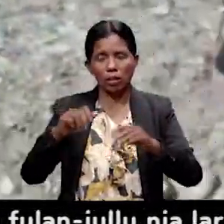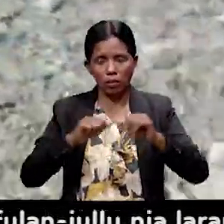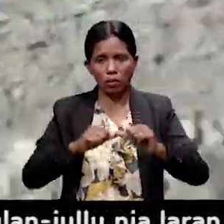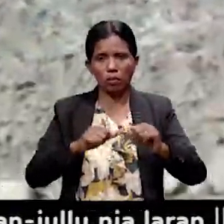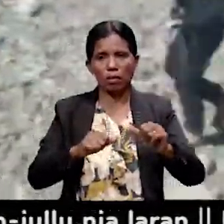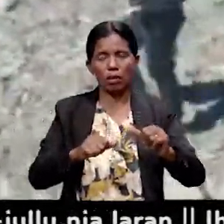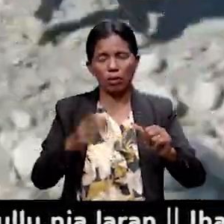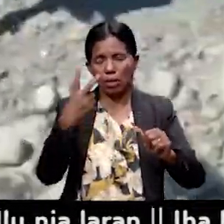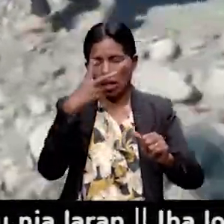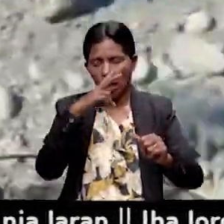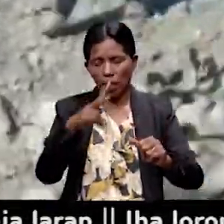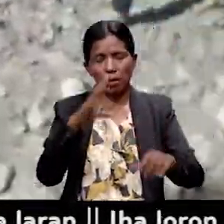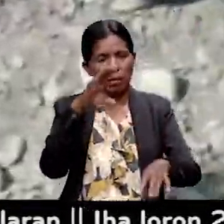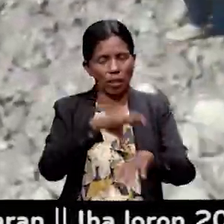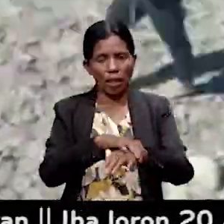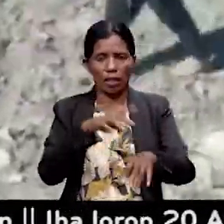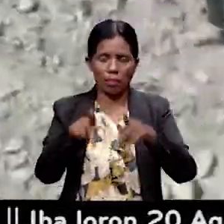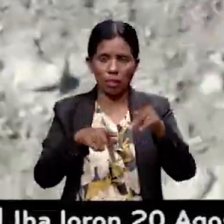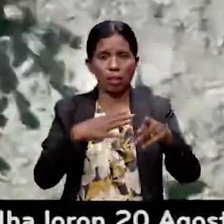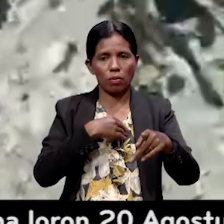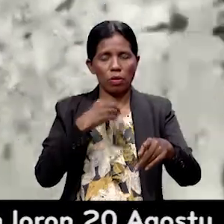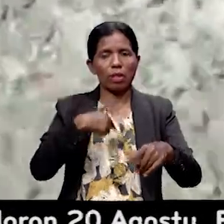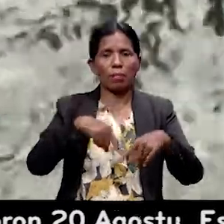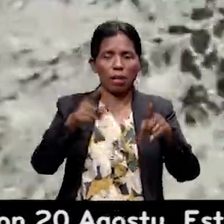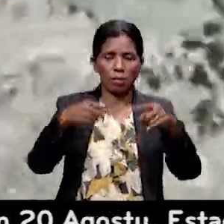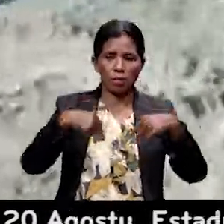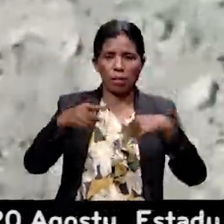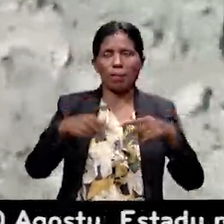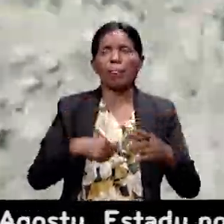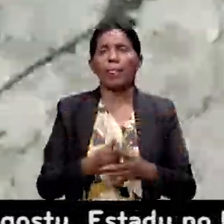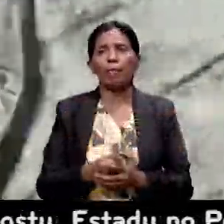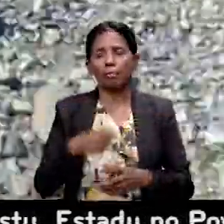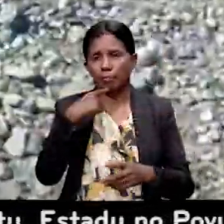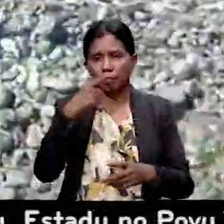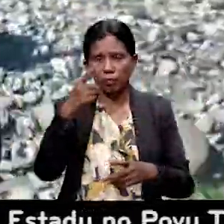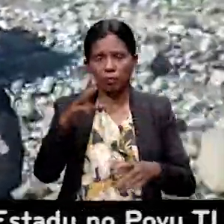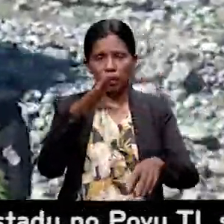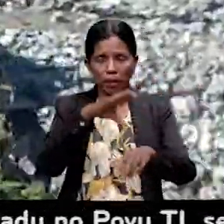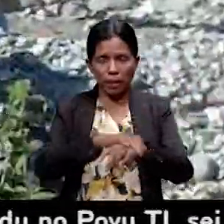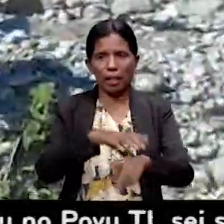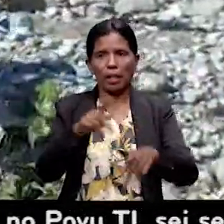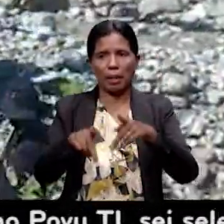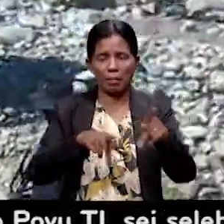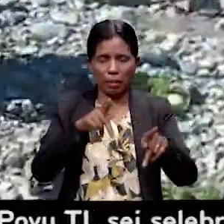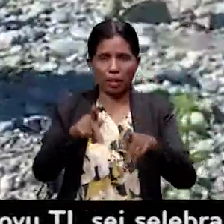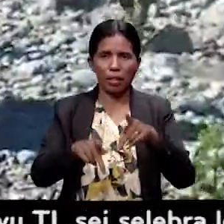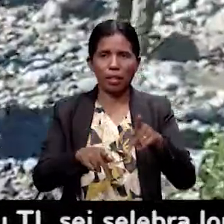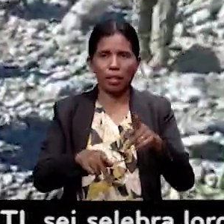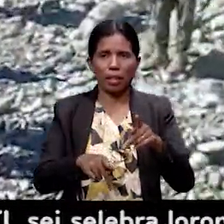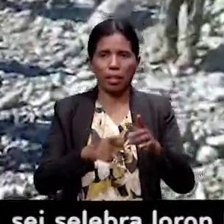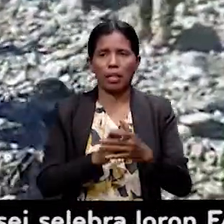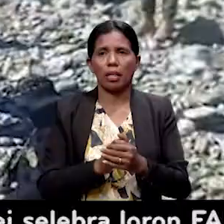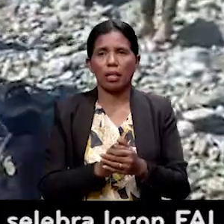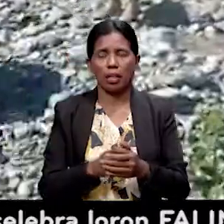para a operação ou a capturação. Comando Operação Especial no Batalhão Ordem Pública captura cidadão sirenebe hakat